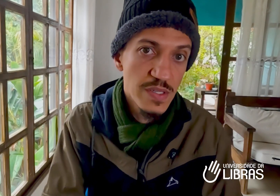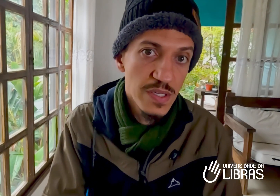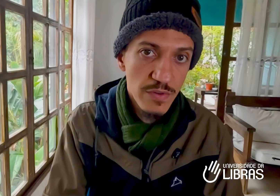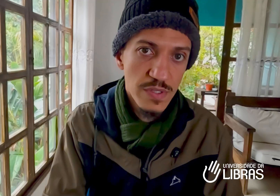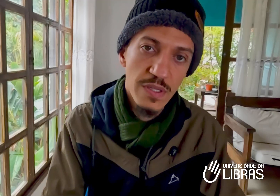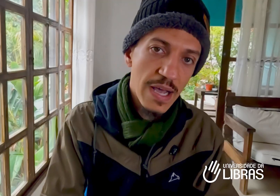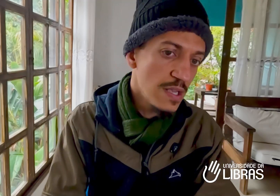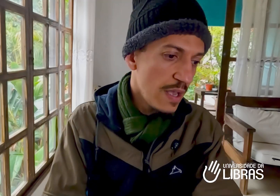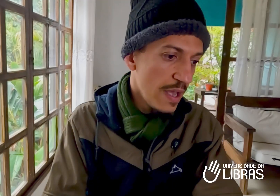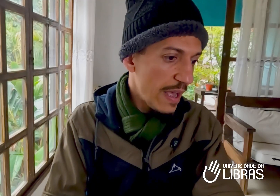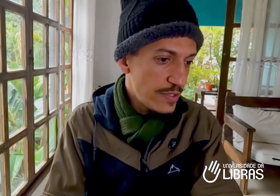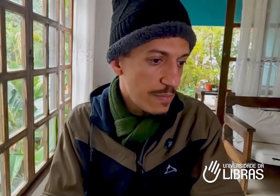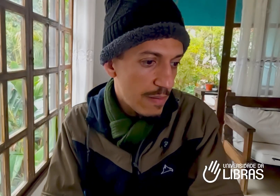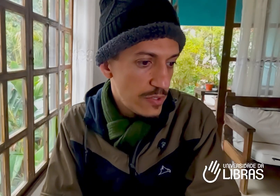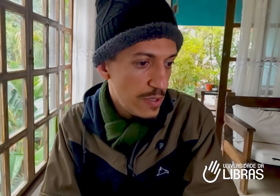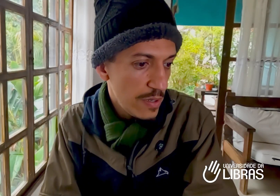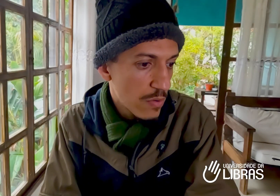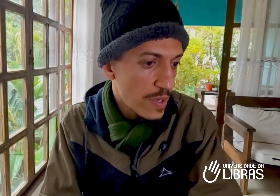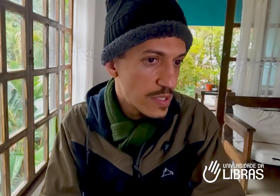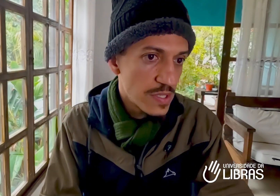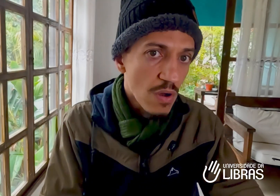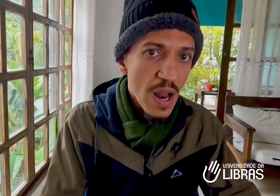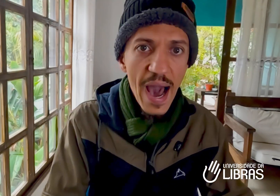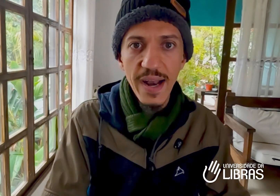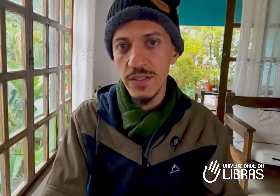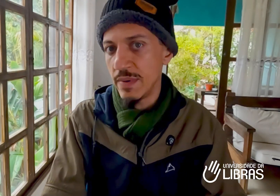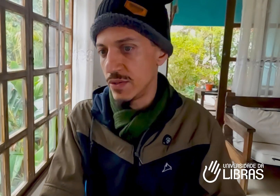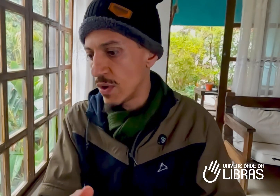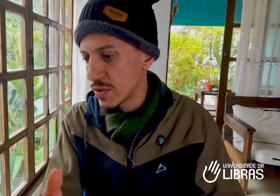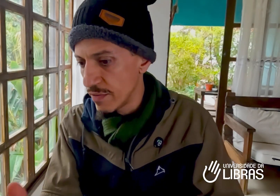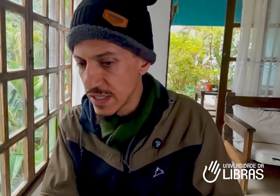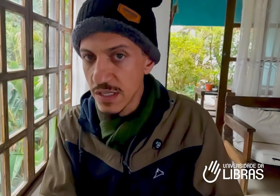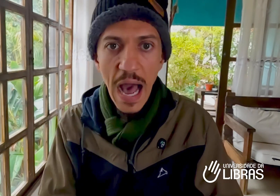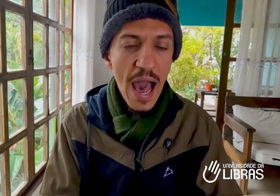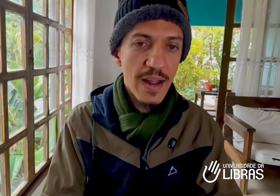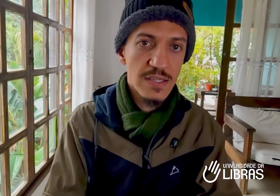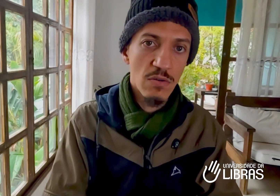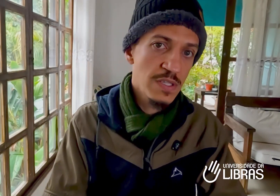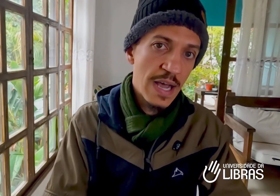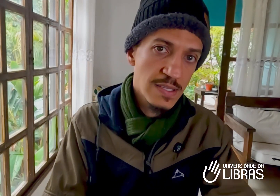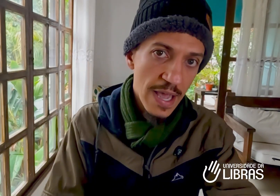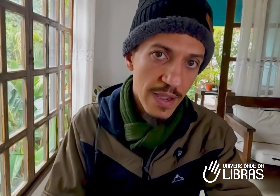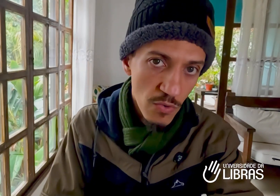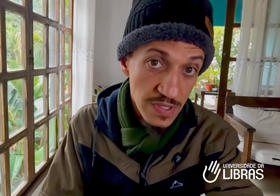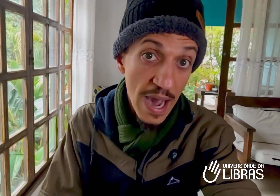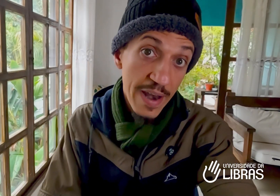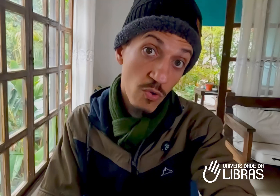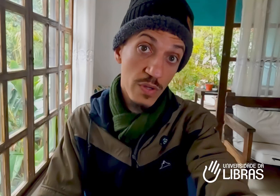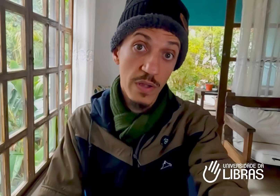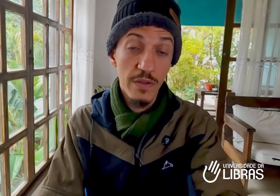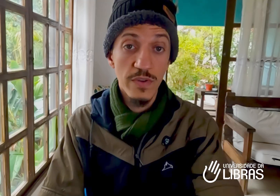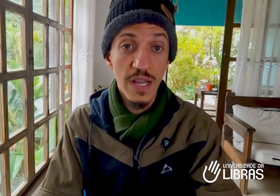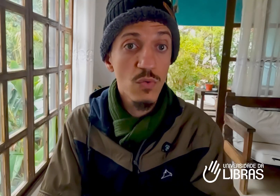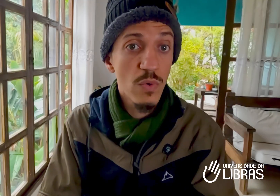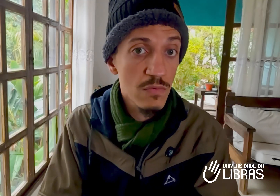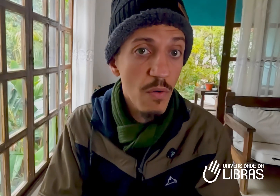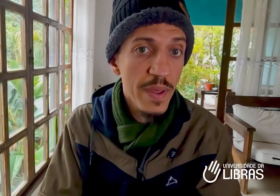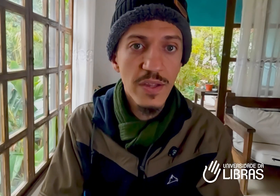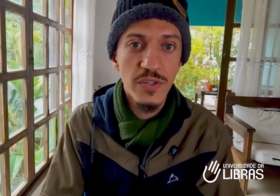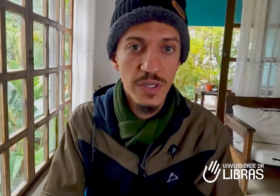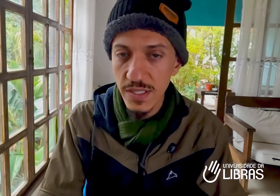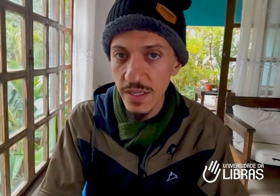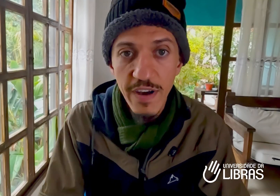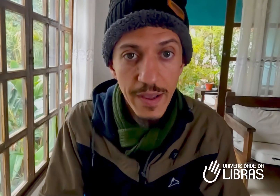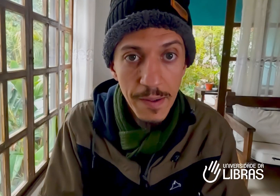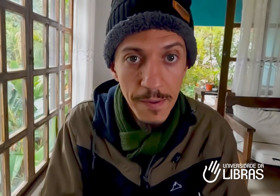são específicos, sinais de coisas escolares, de coisas universitárias, ou sinais técnicos da área em que você atua